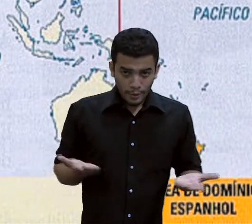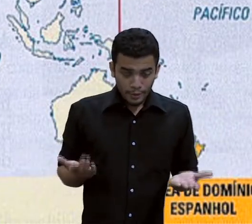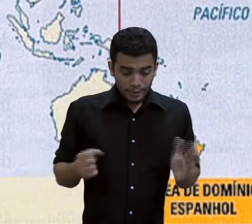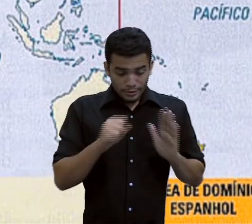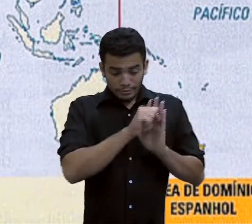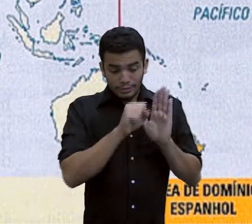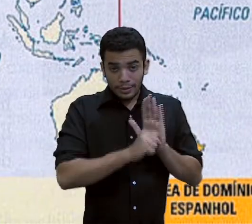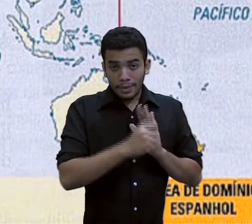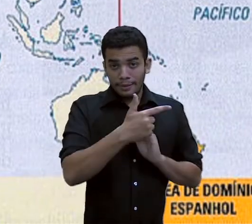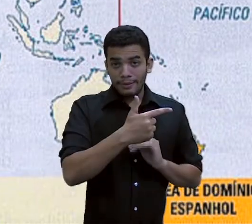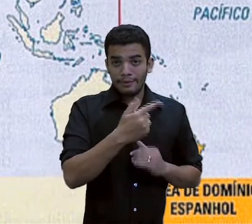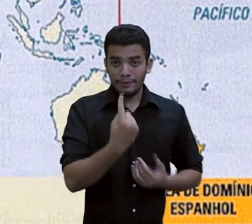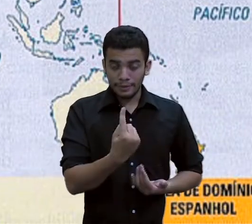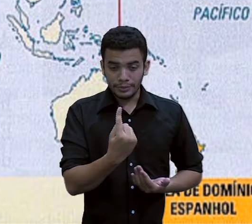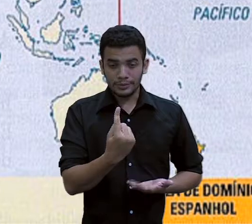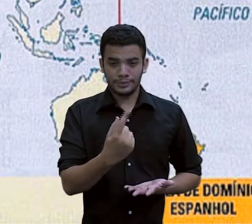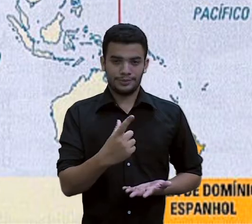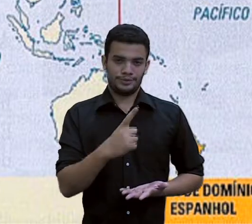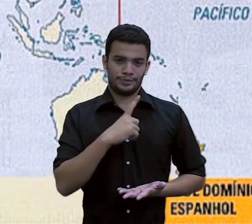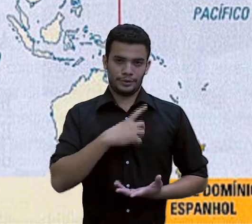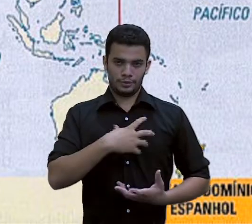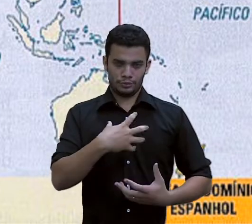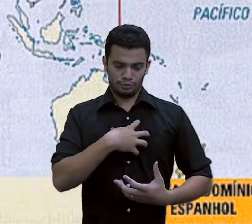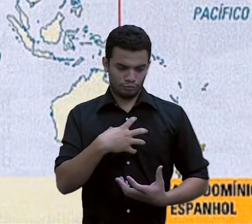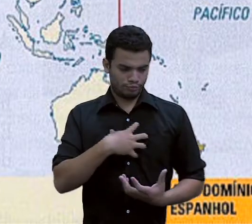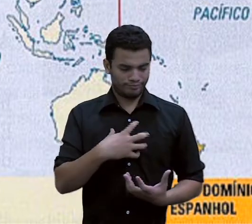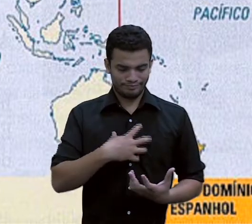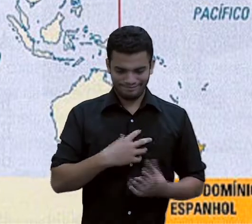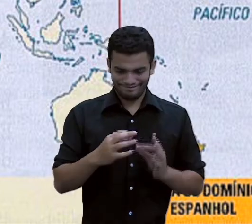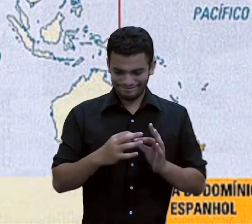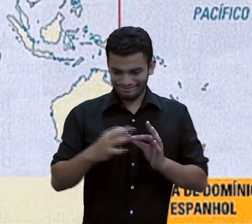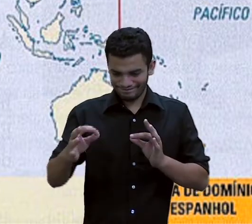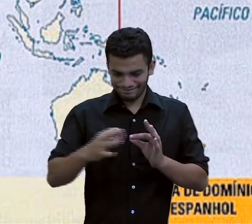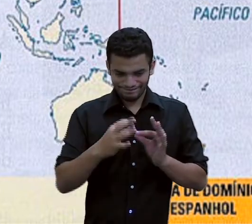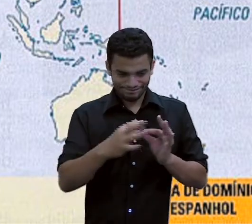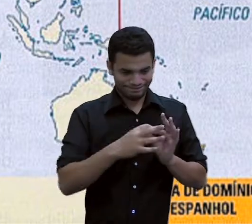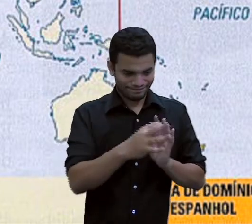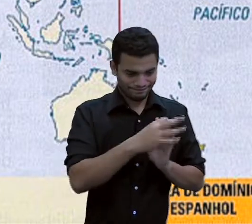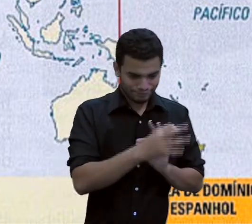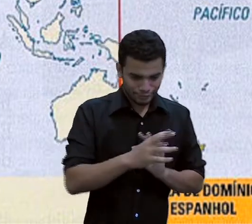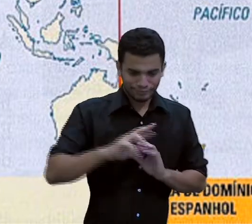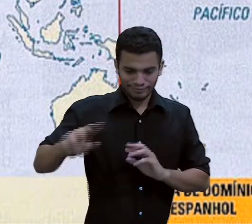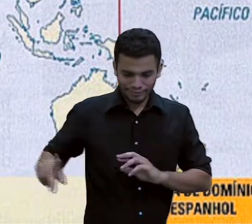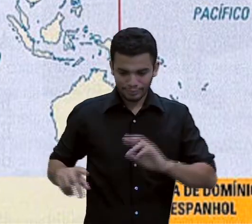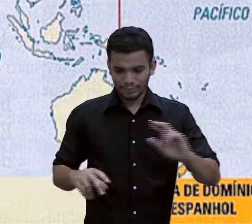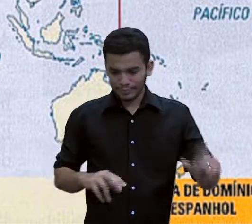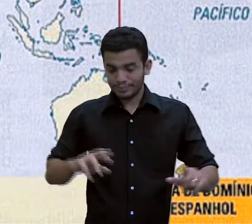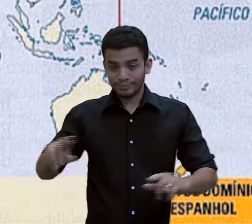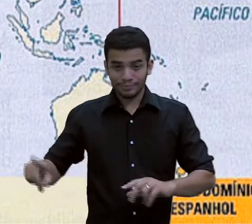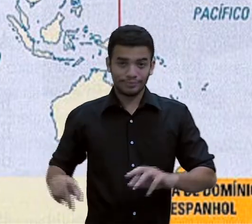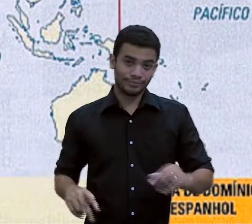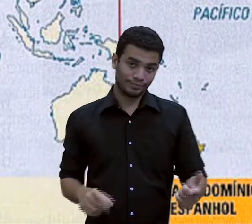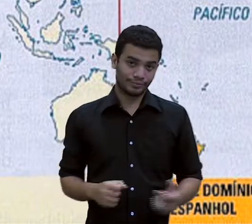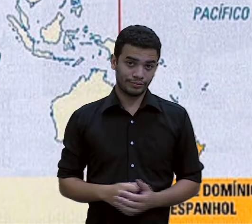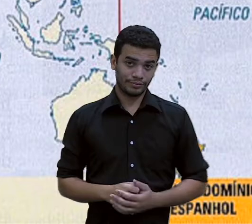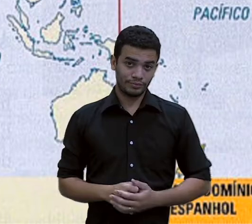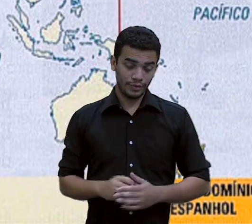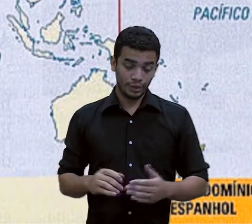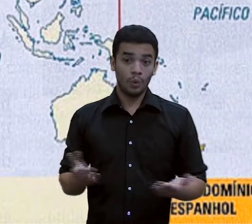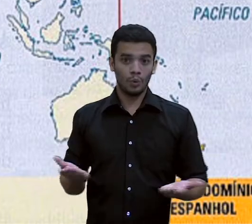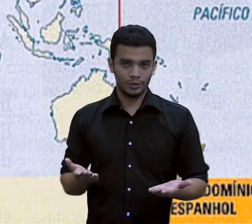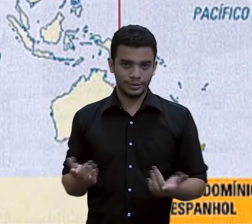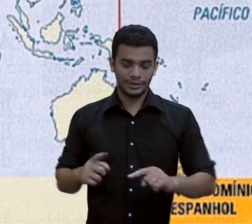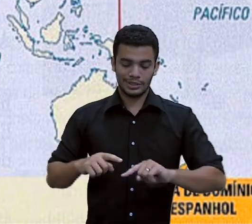temos um parâmetro, uma medida consolidada para todos os países, uma mesma medida, imagina naquela época,